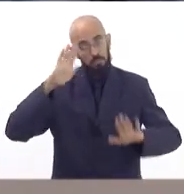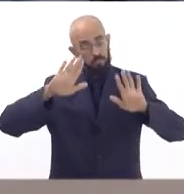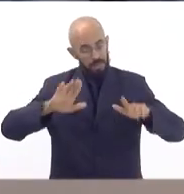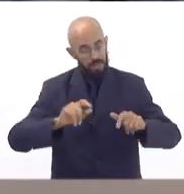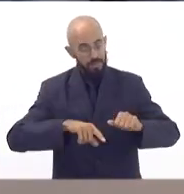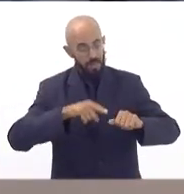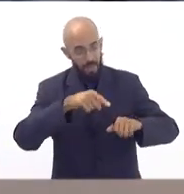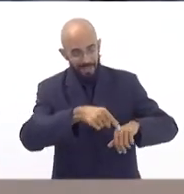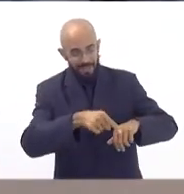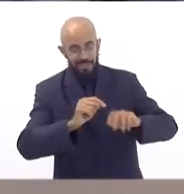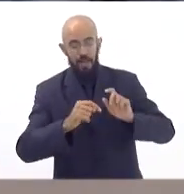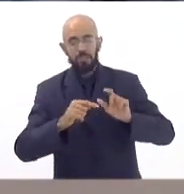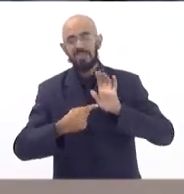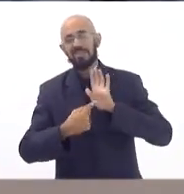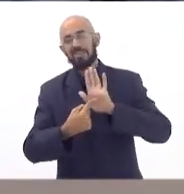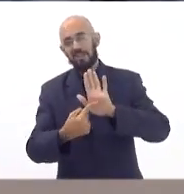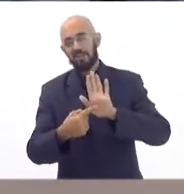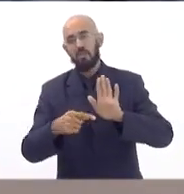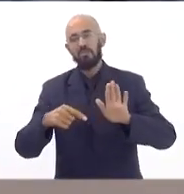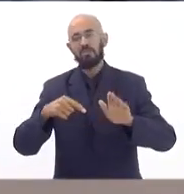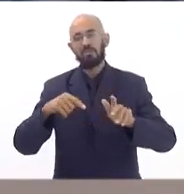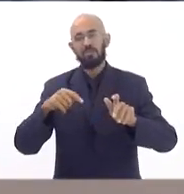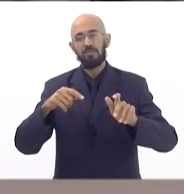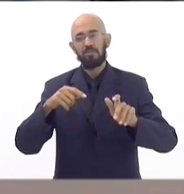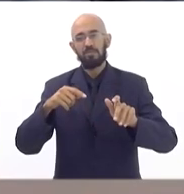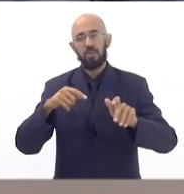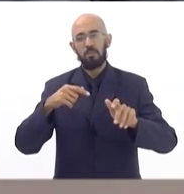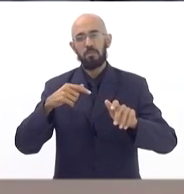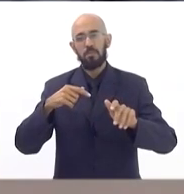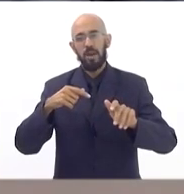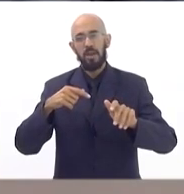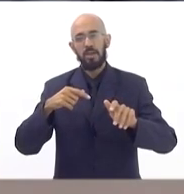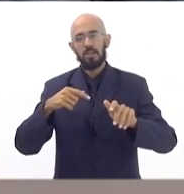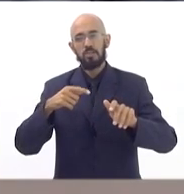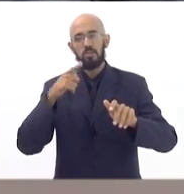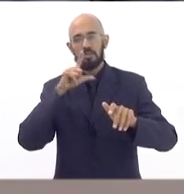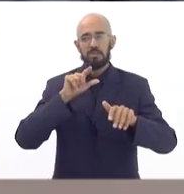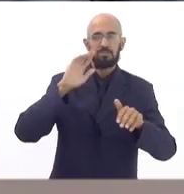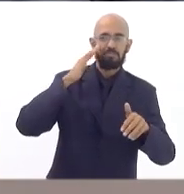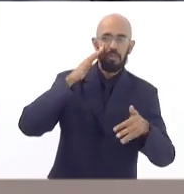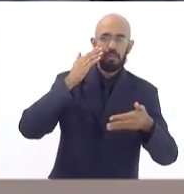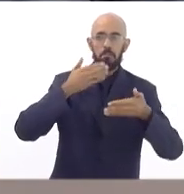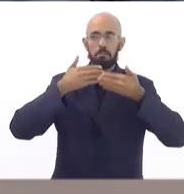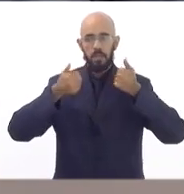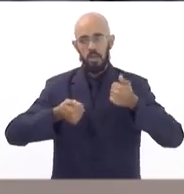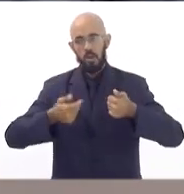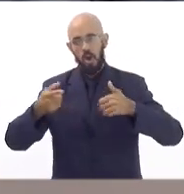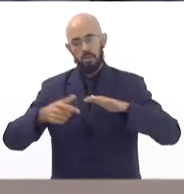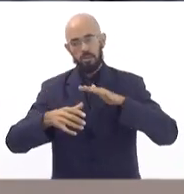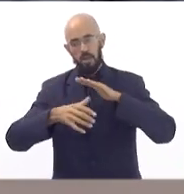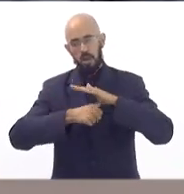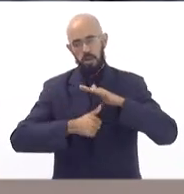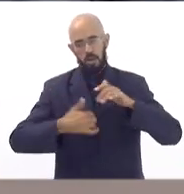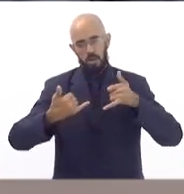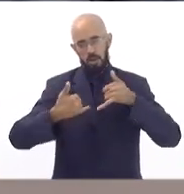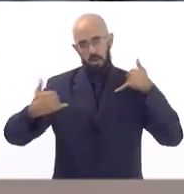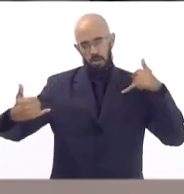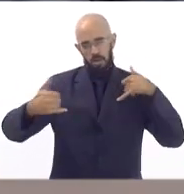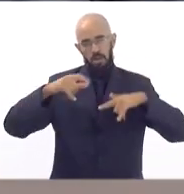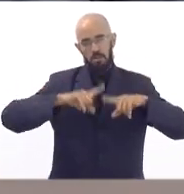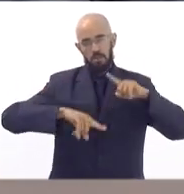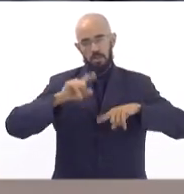para que eles entendessem melhor essa questão da subtração de Cabos e